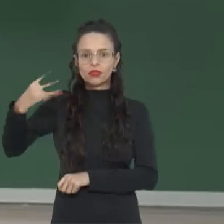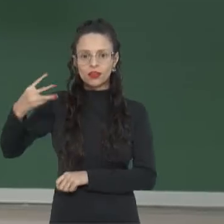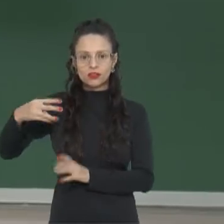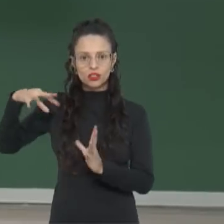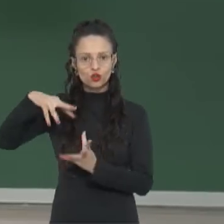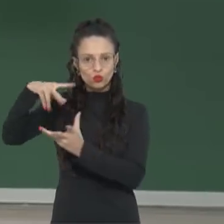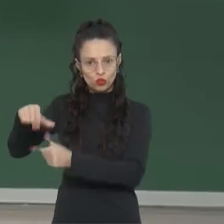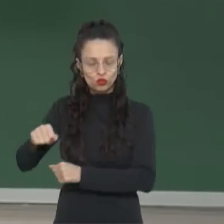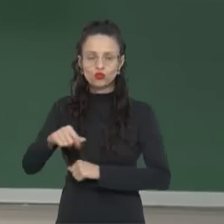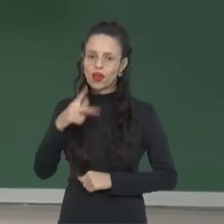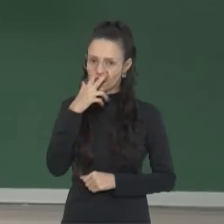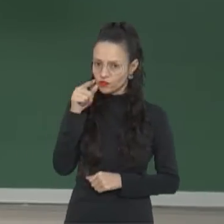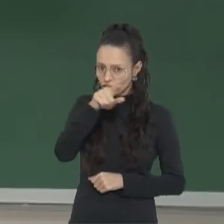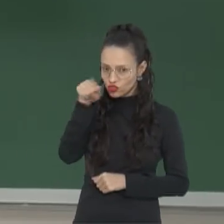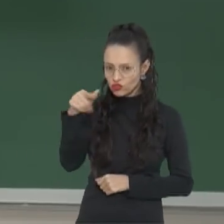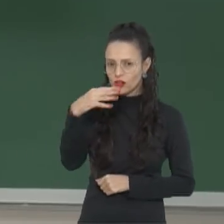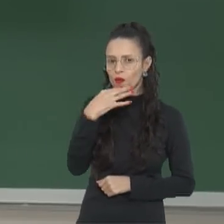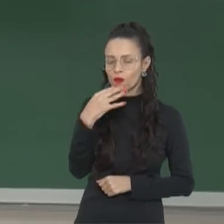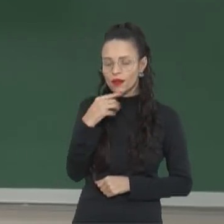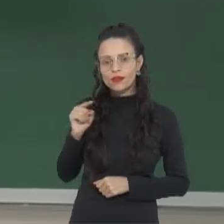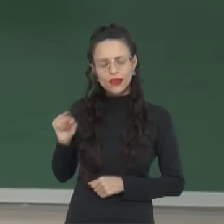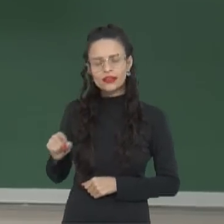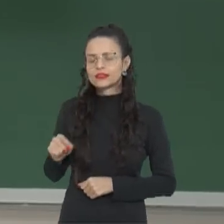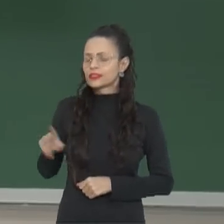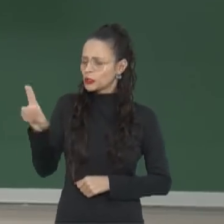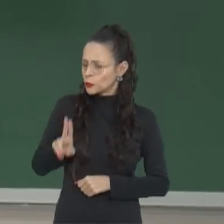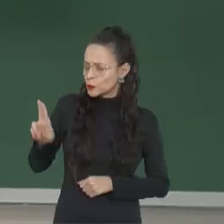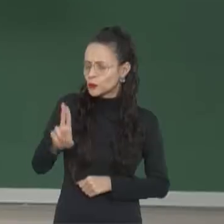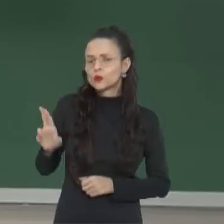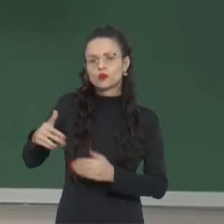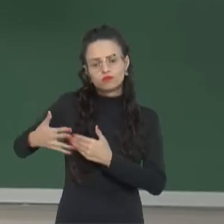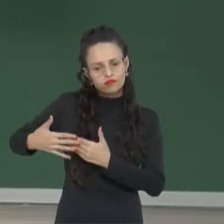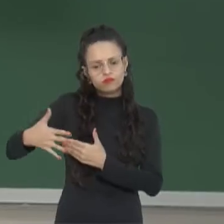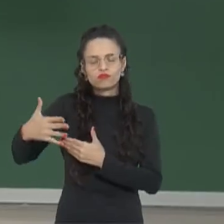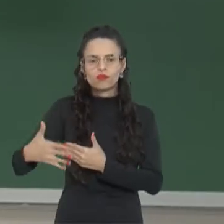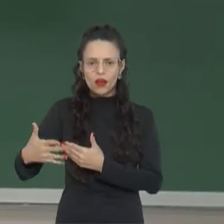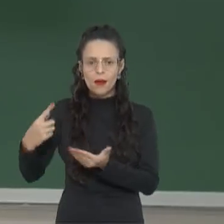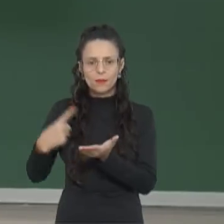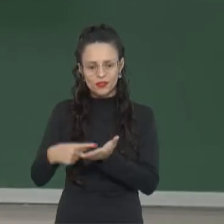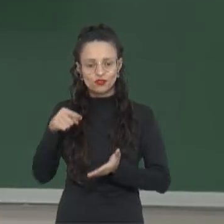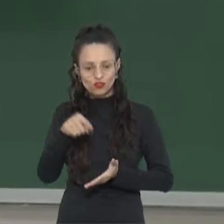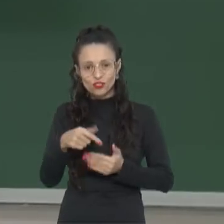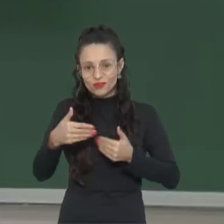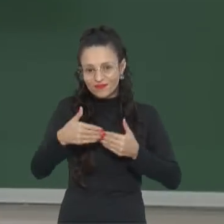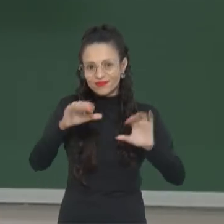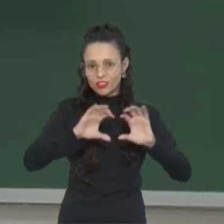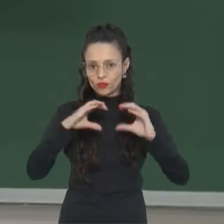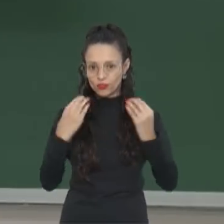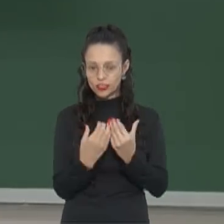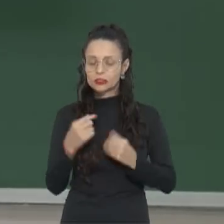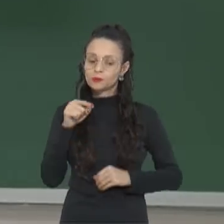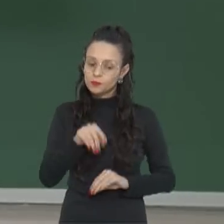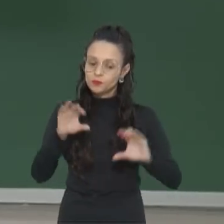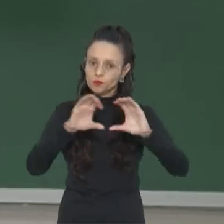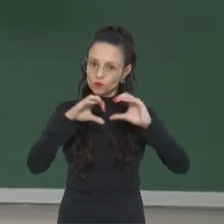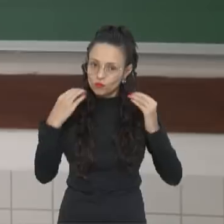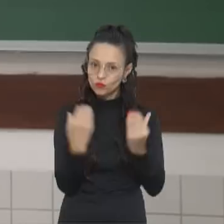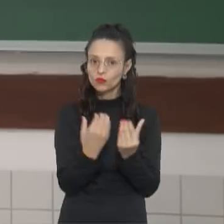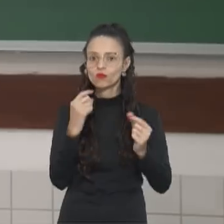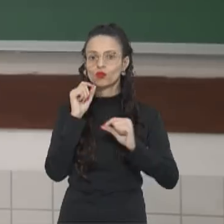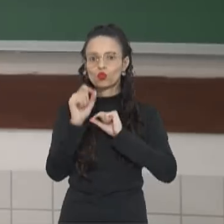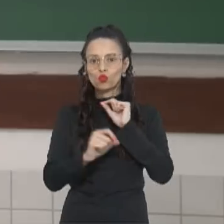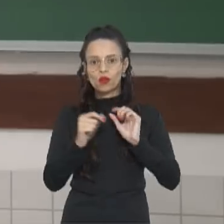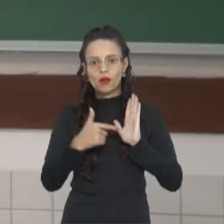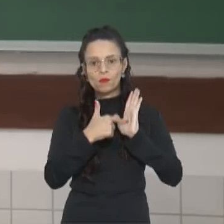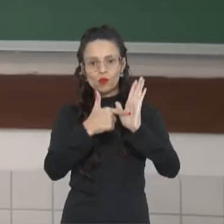você provavelmente já ouviu, ficou muito usada no mundo a partir dessa conferência. Essa conferência afirmou algumas